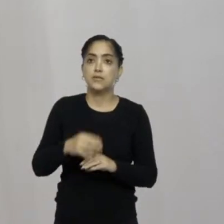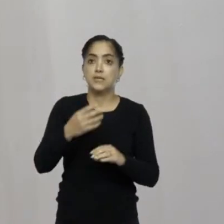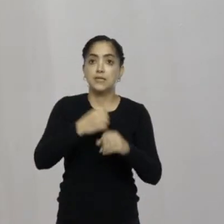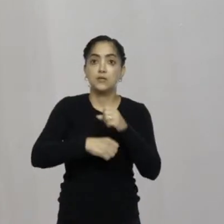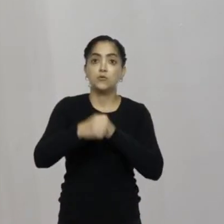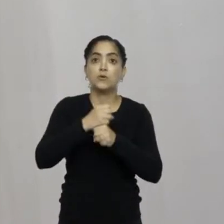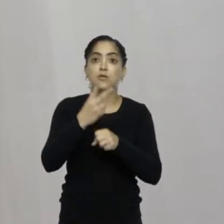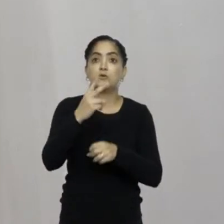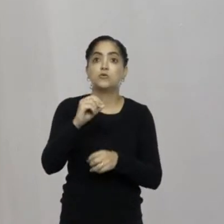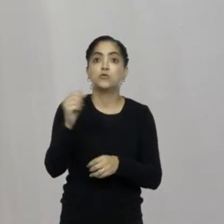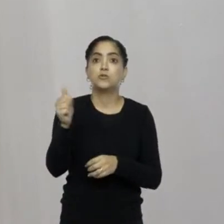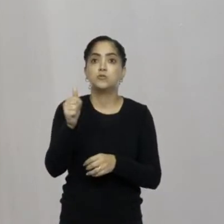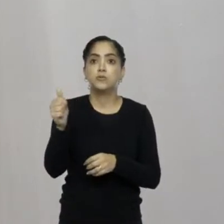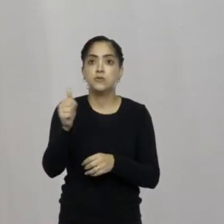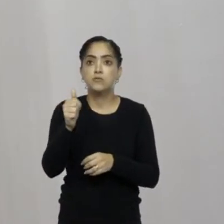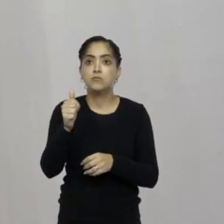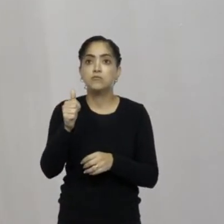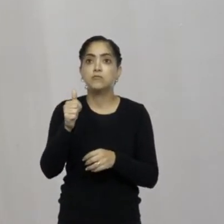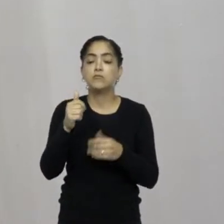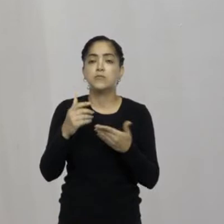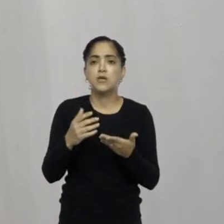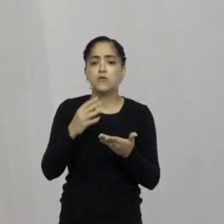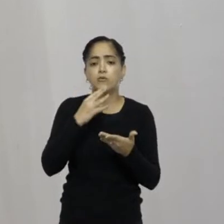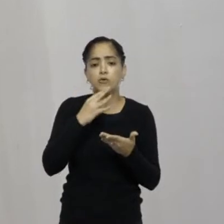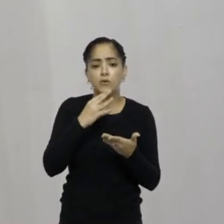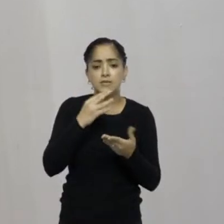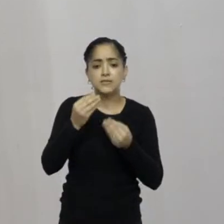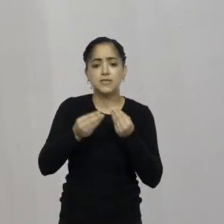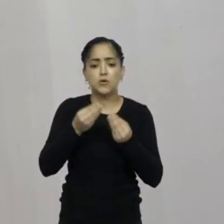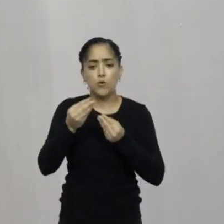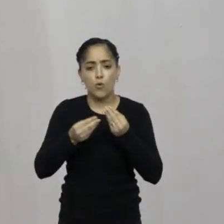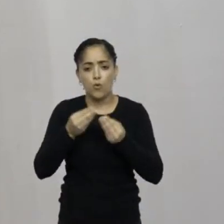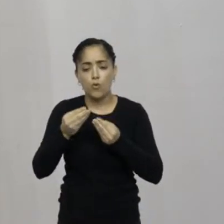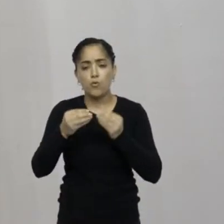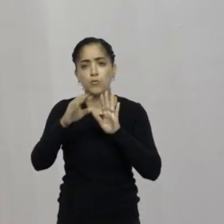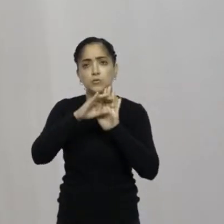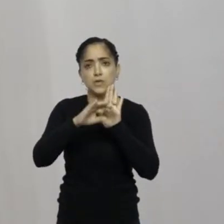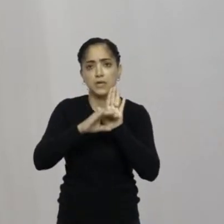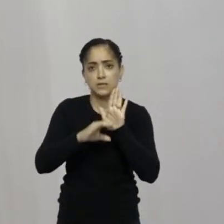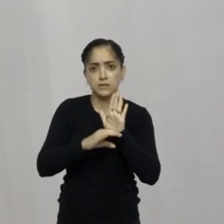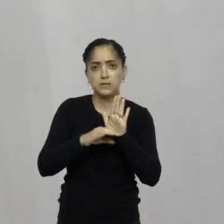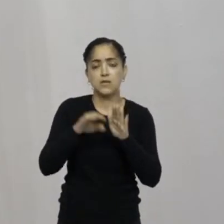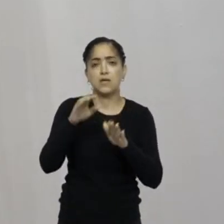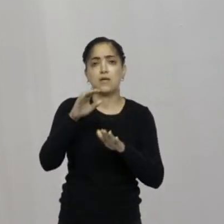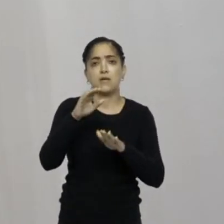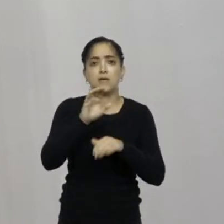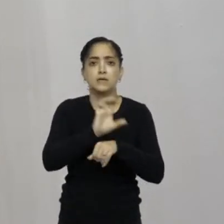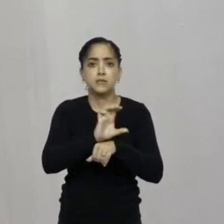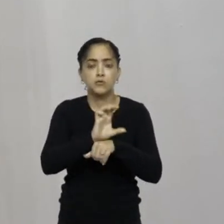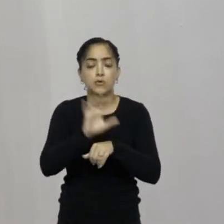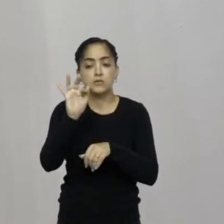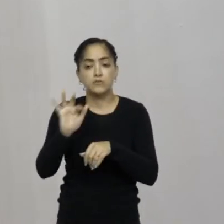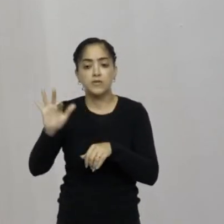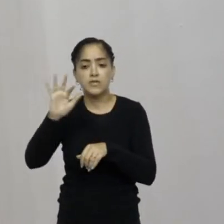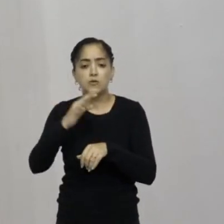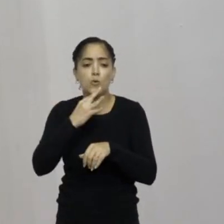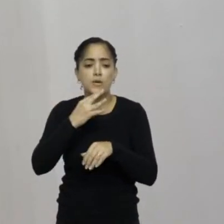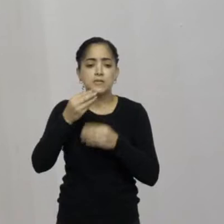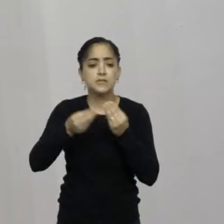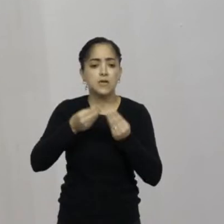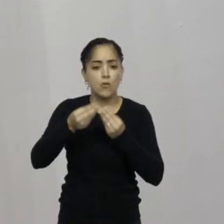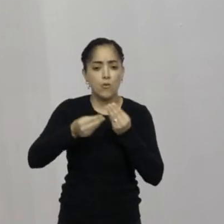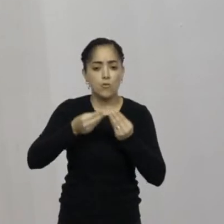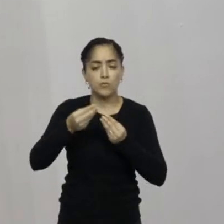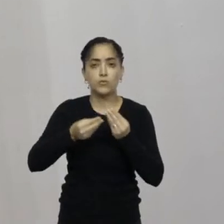2011, eu fui me atualizar sobre as pautas estaduais, federais, conhecer um pouco daquilo